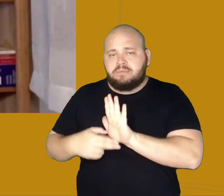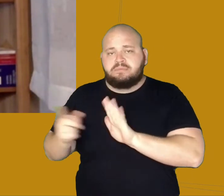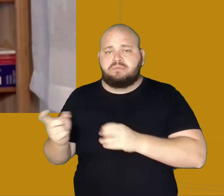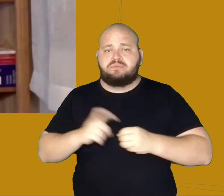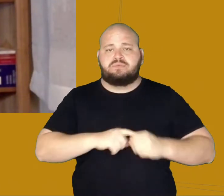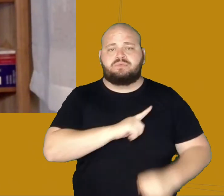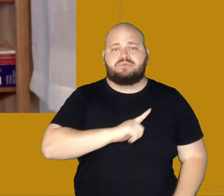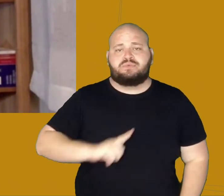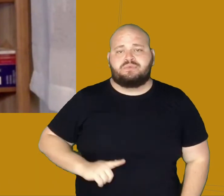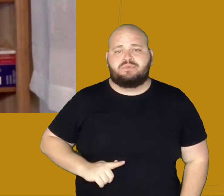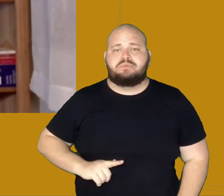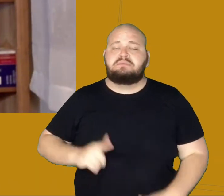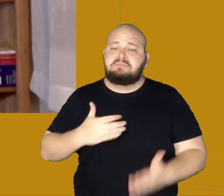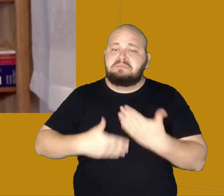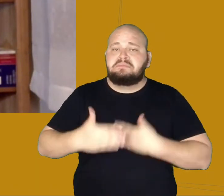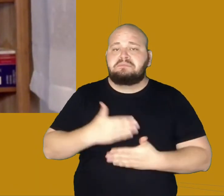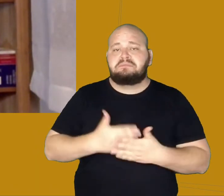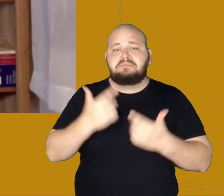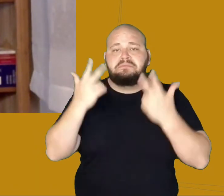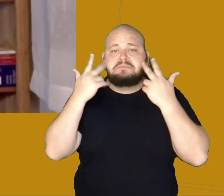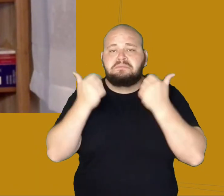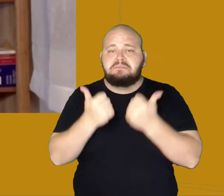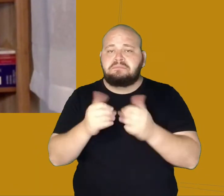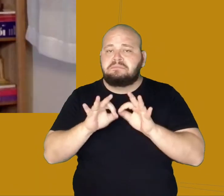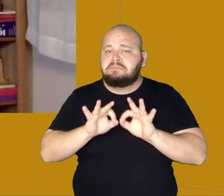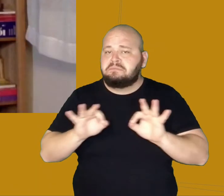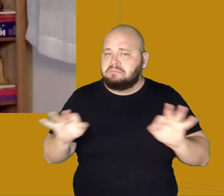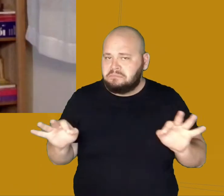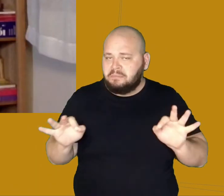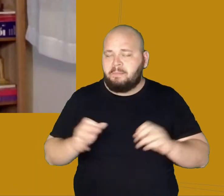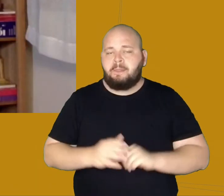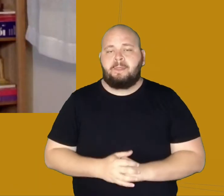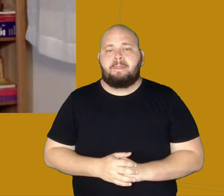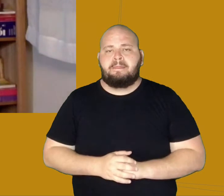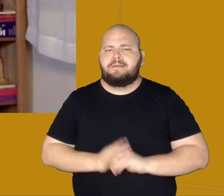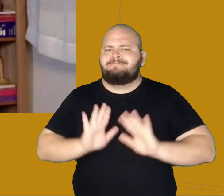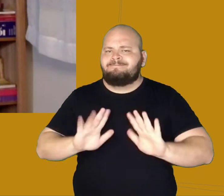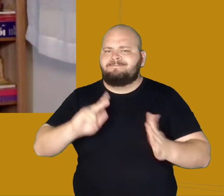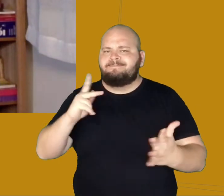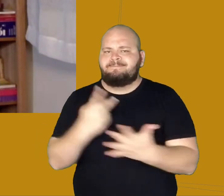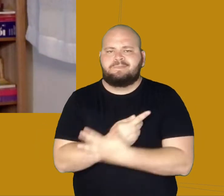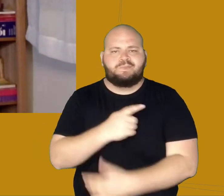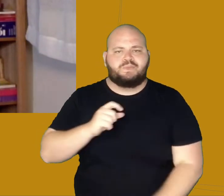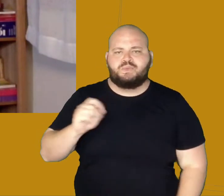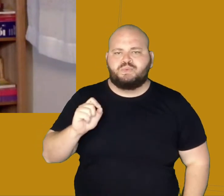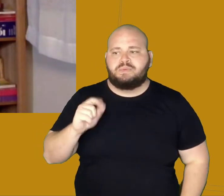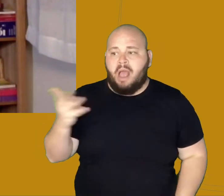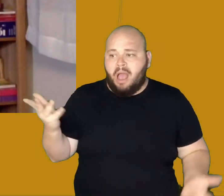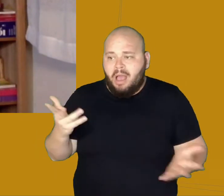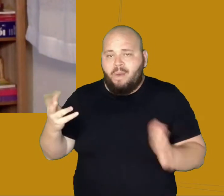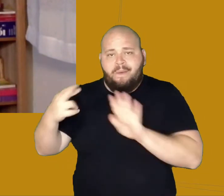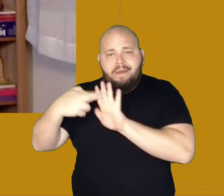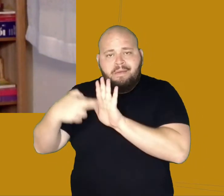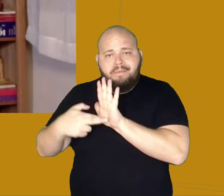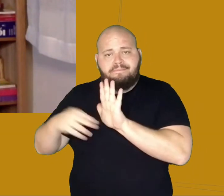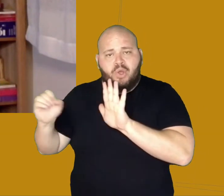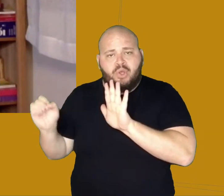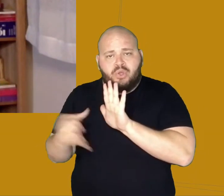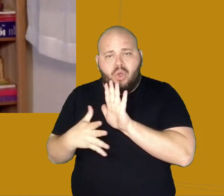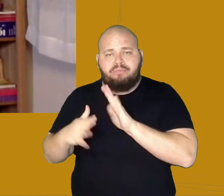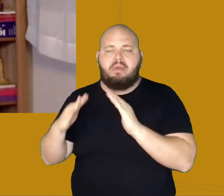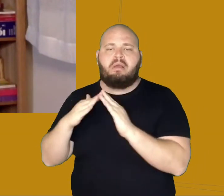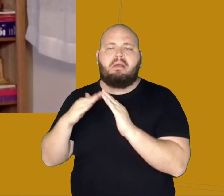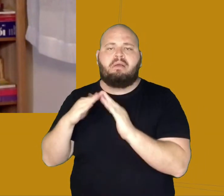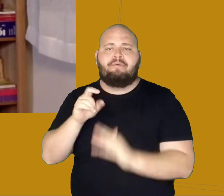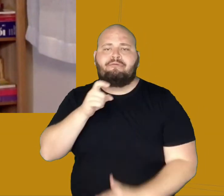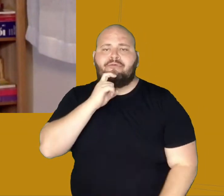vereadores ao governo e tudo parece que volta ao normal. No entanto, o que acontece é que com os novos critérios, a